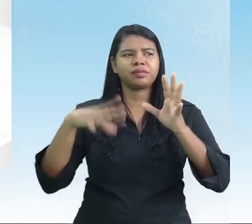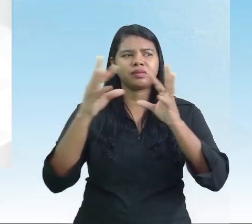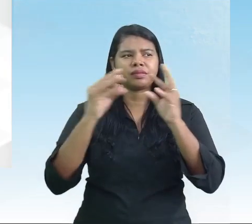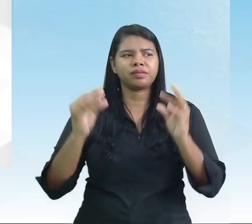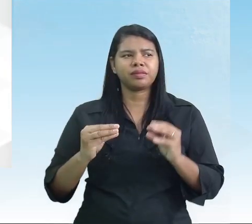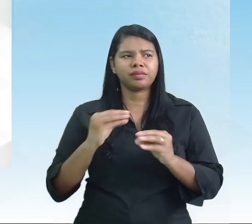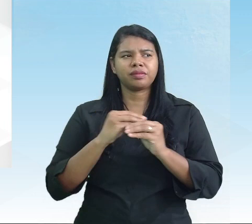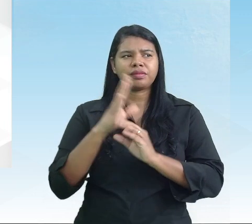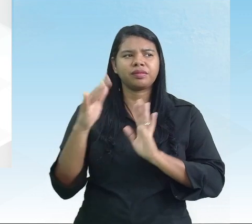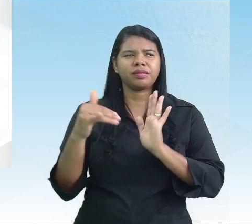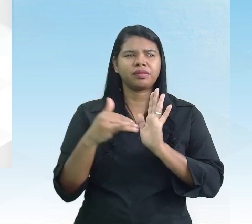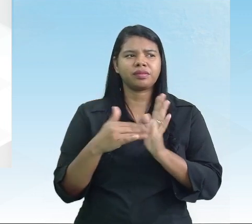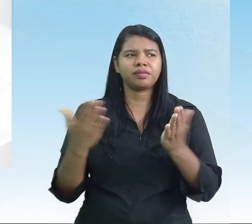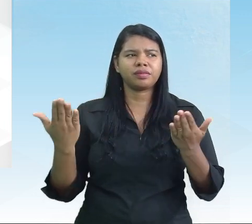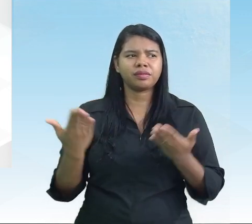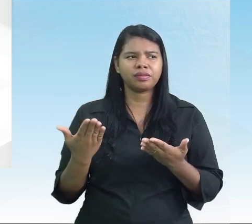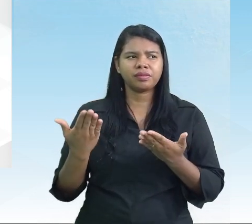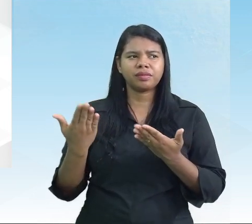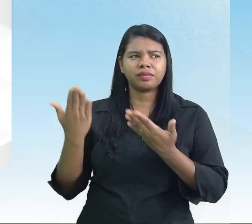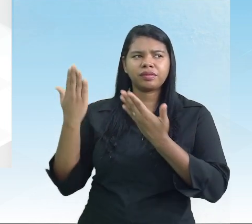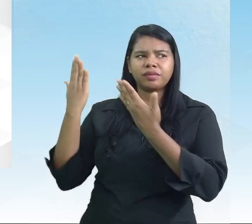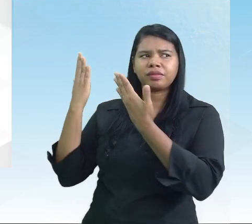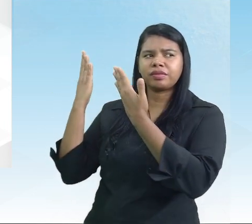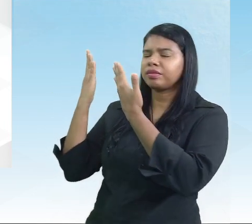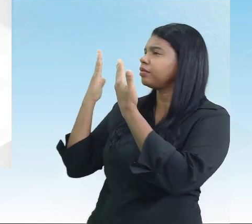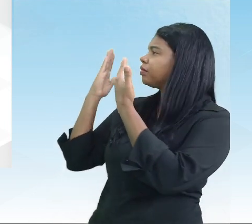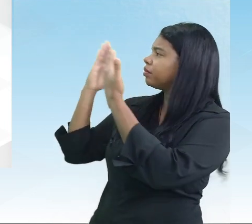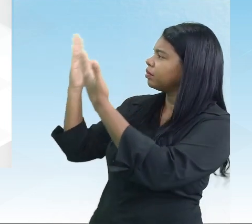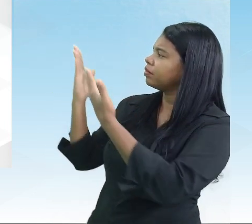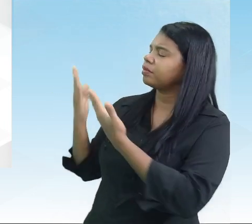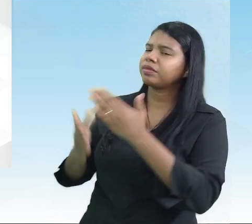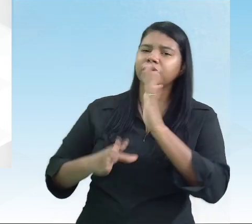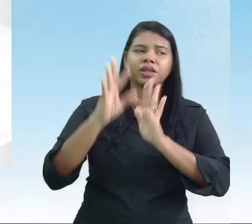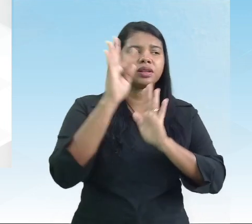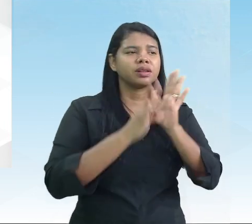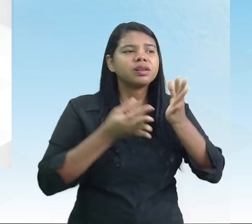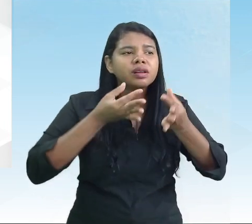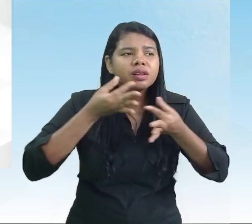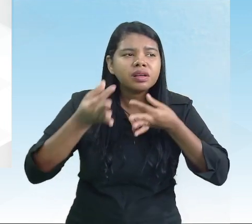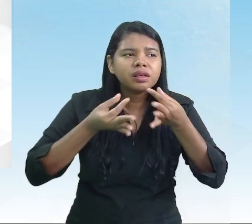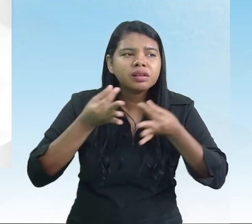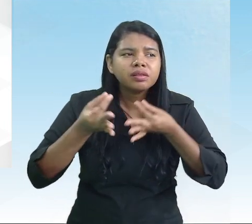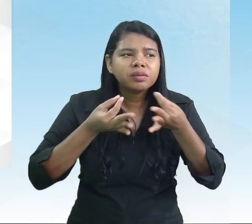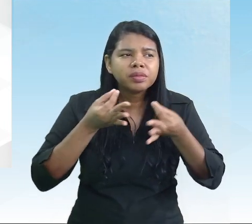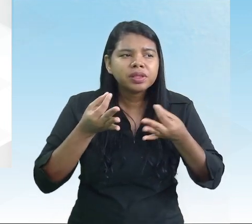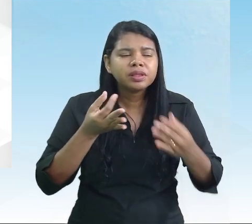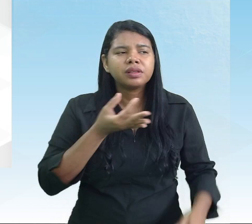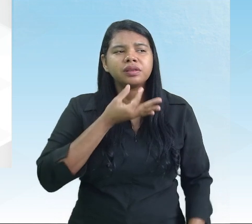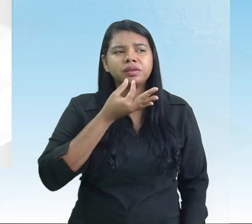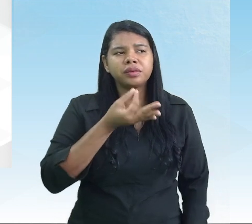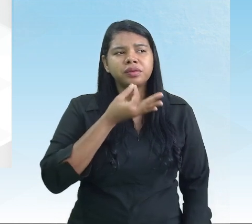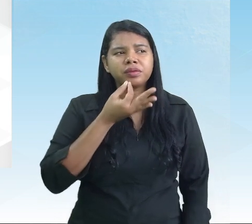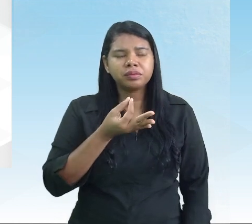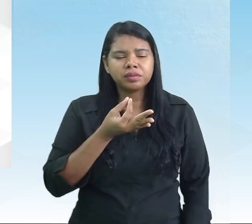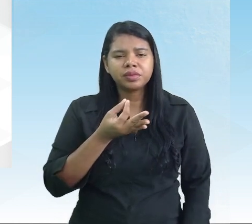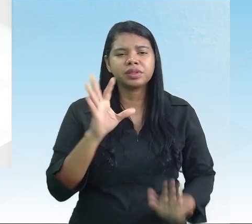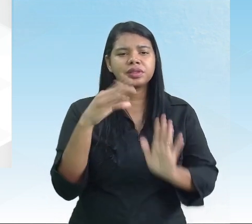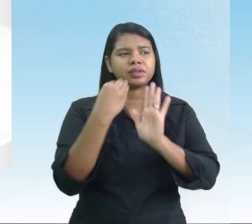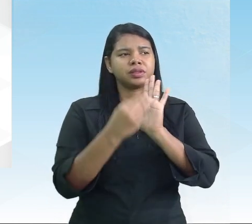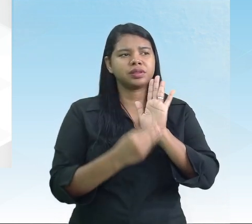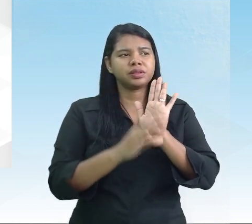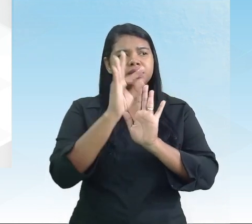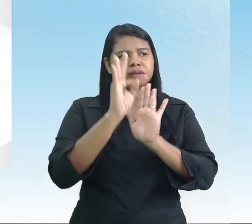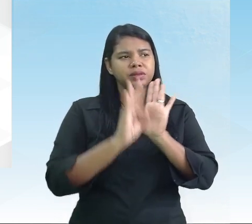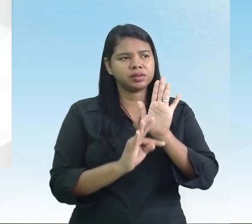aqui, todos. Hoje nós vimos o quê? Texto argumentativo, argumentar, se posicionar dentro